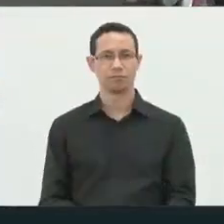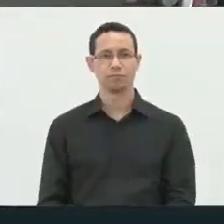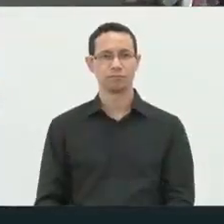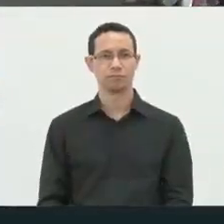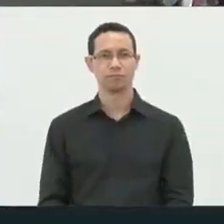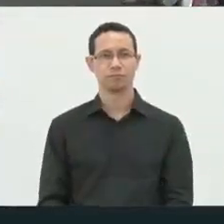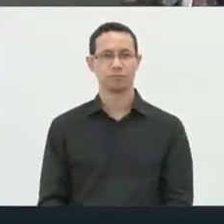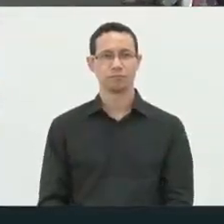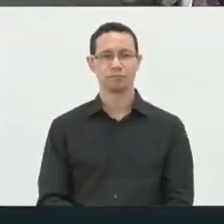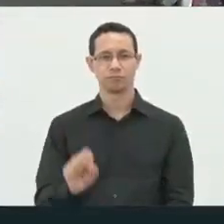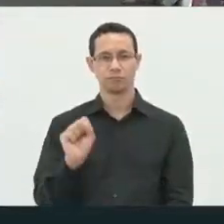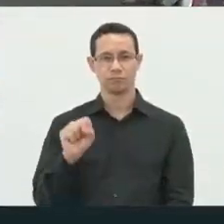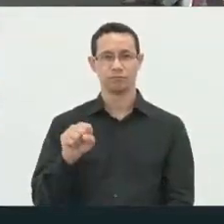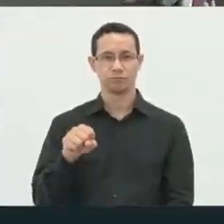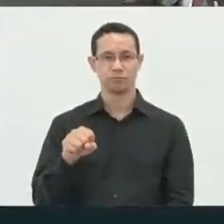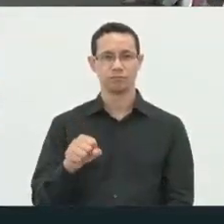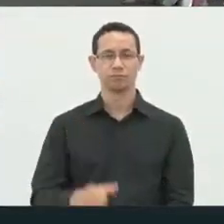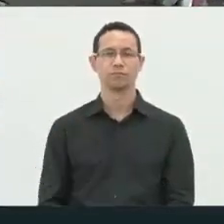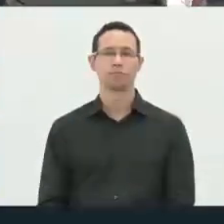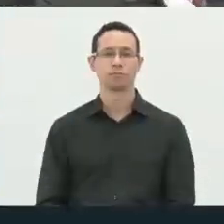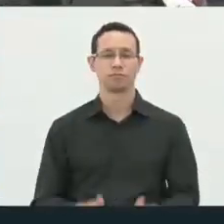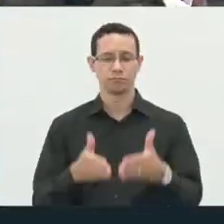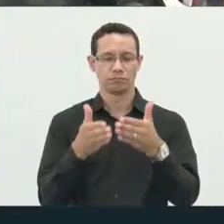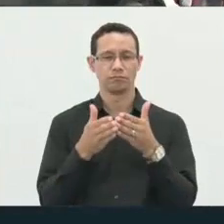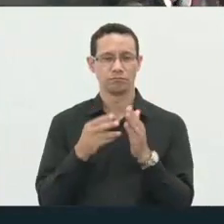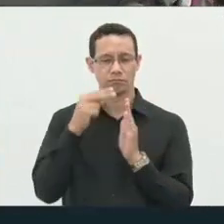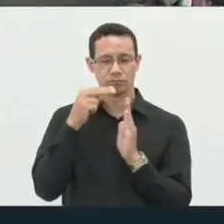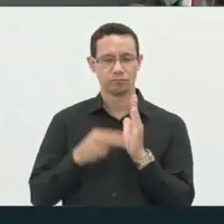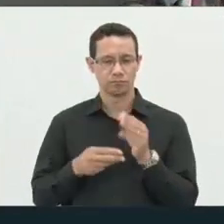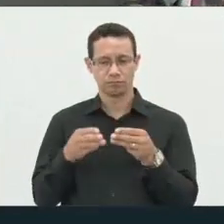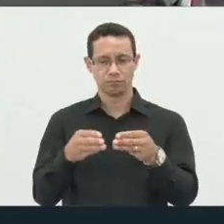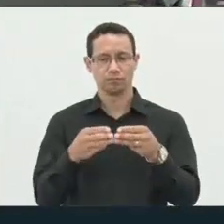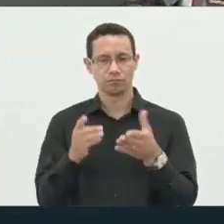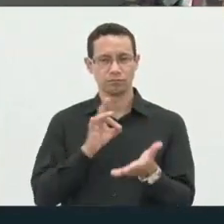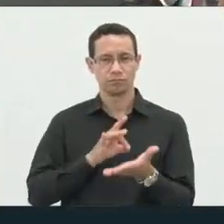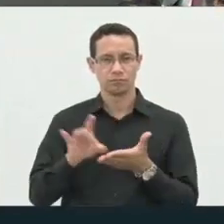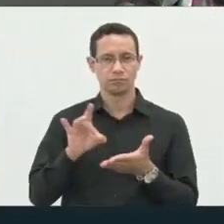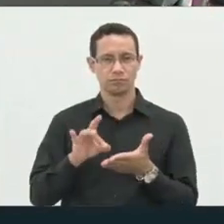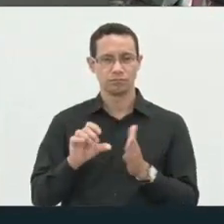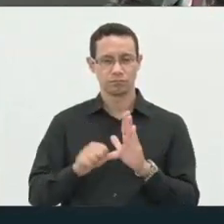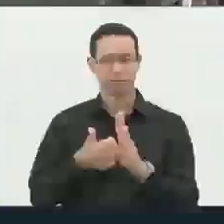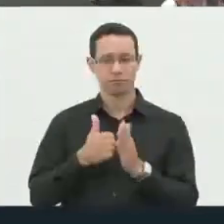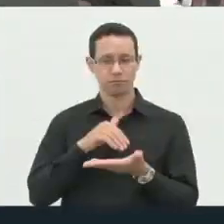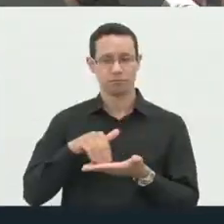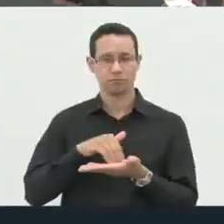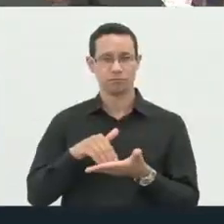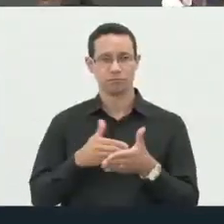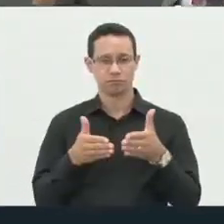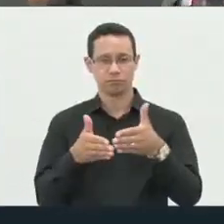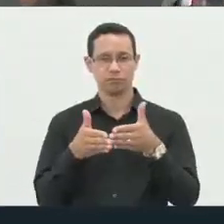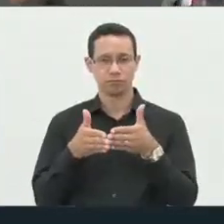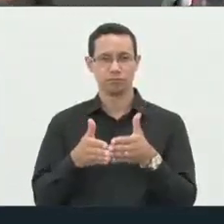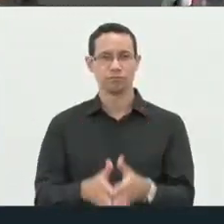sim Vereador gostaria que fosse Líder por favor